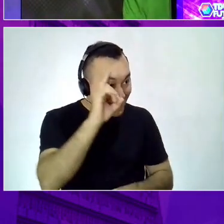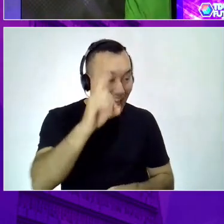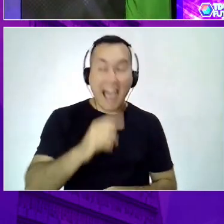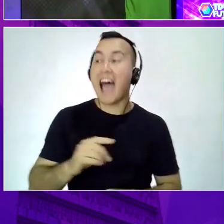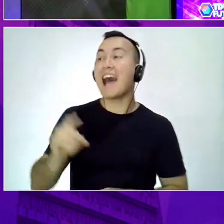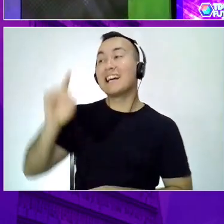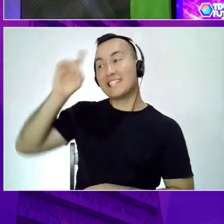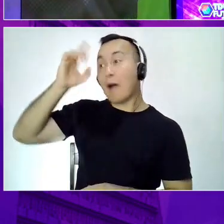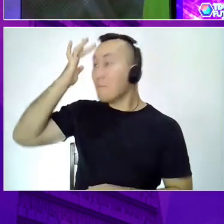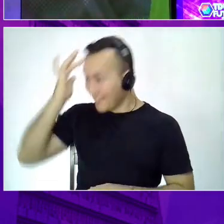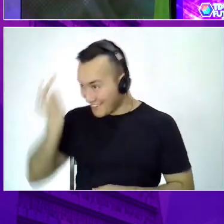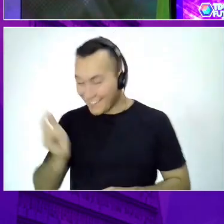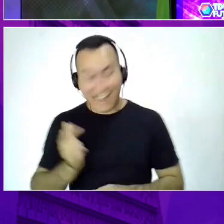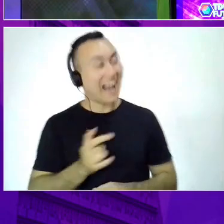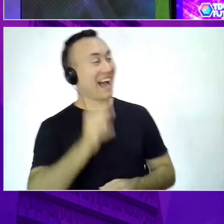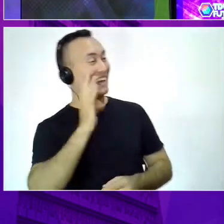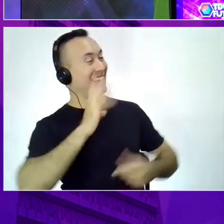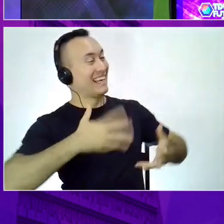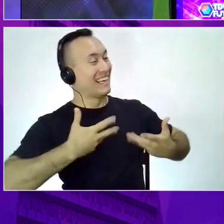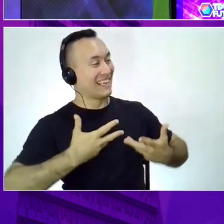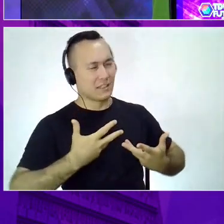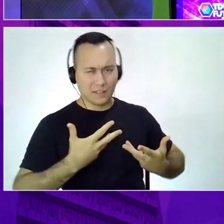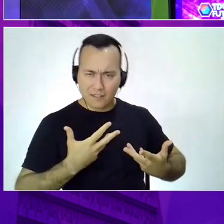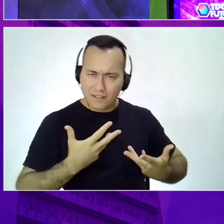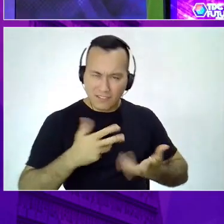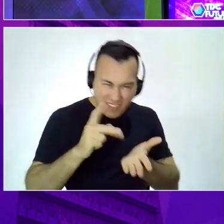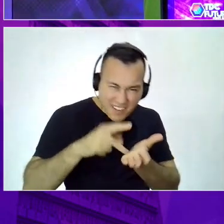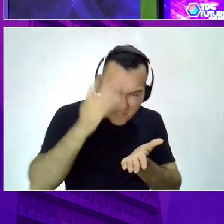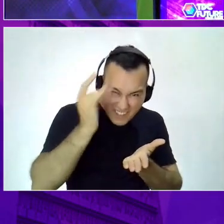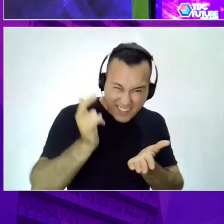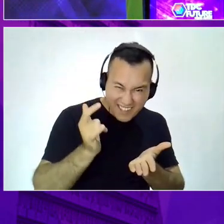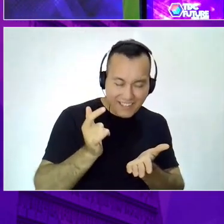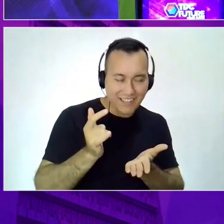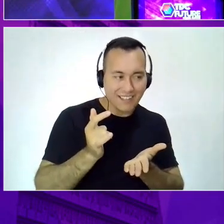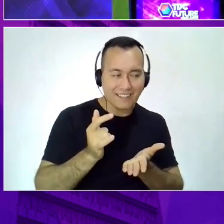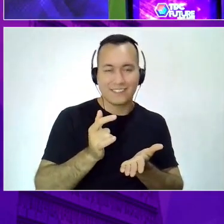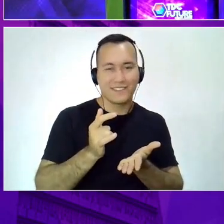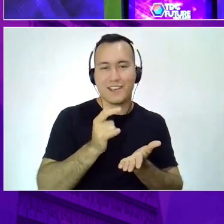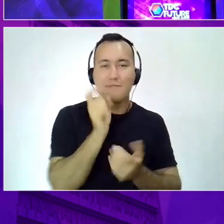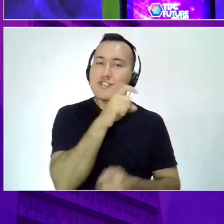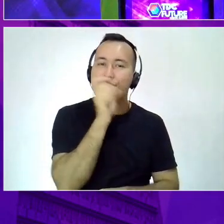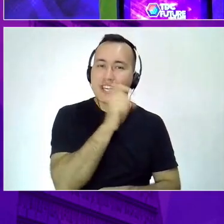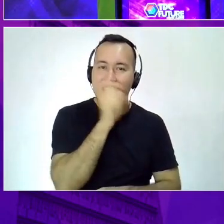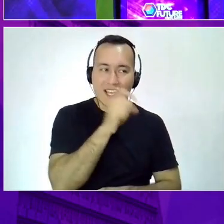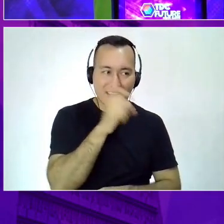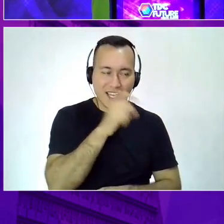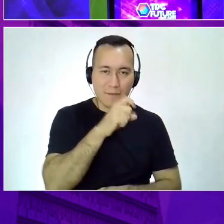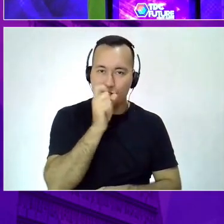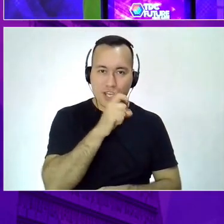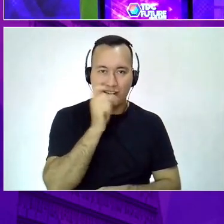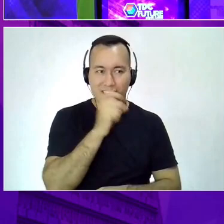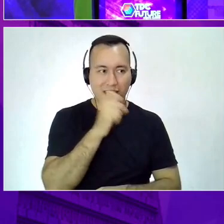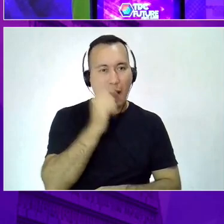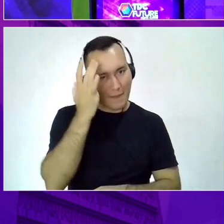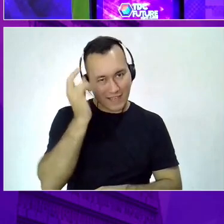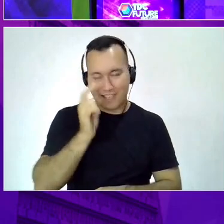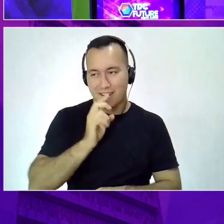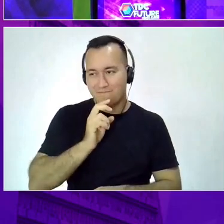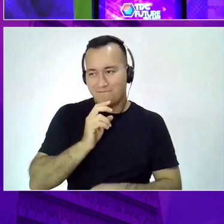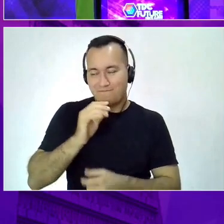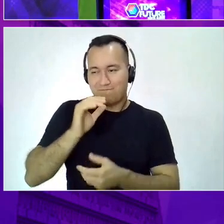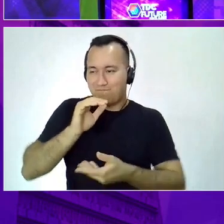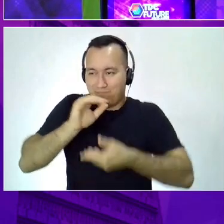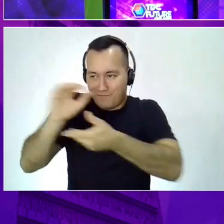A resposta que eu tenho na mente é: eu não tenho ideia. Mas normalmente o que me escuto falando